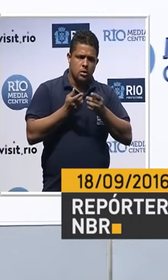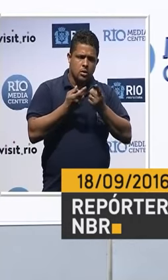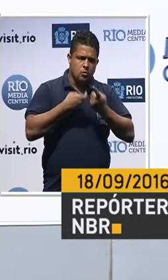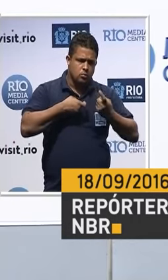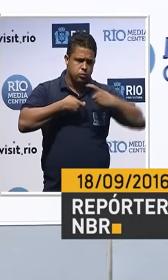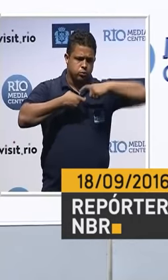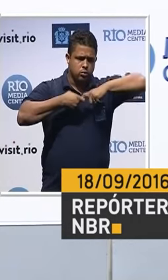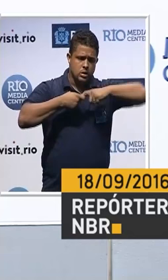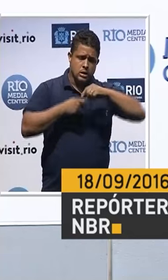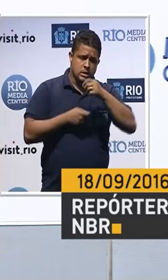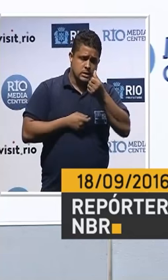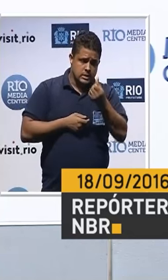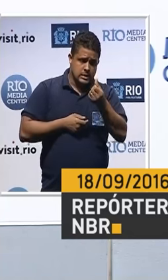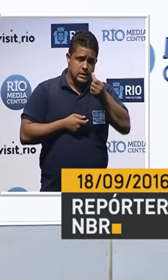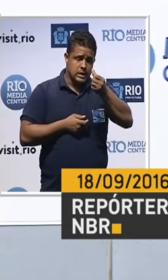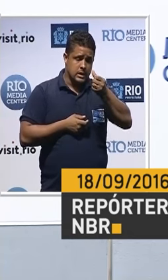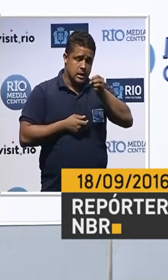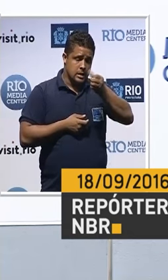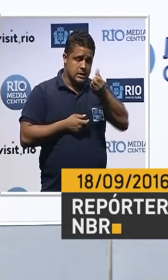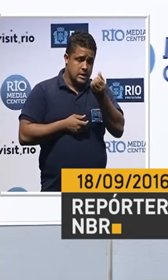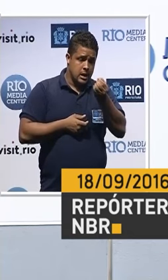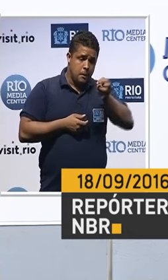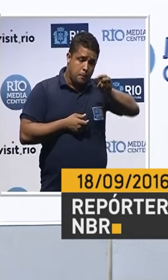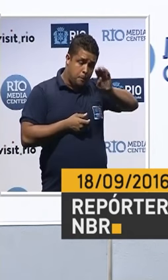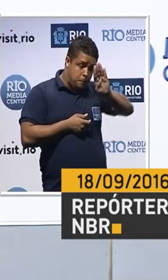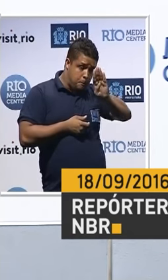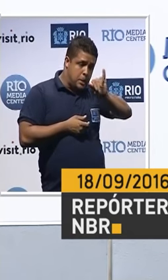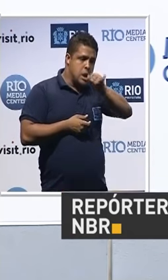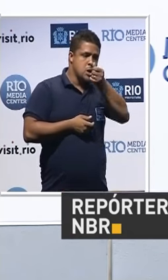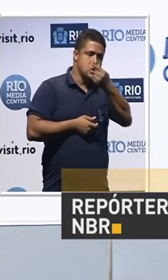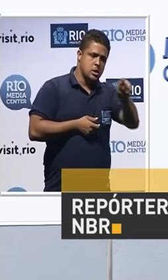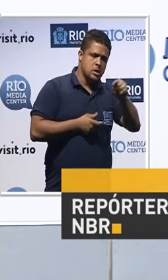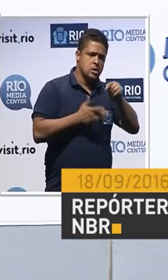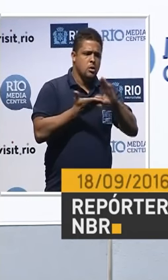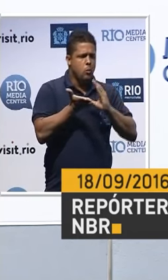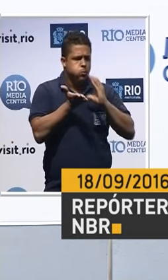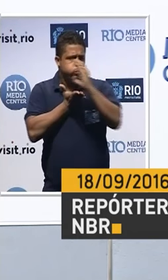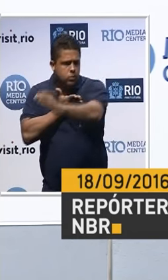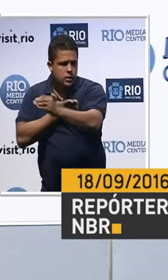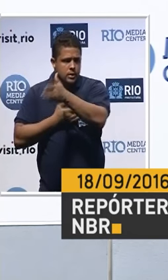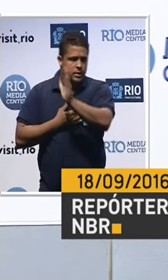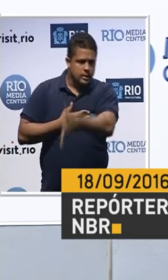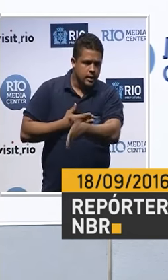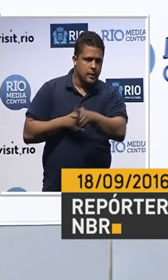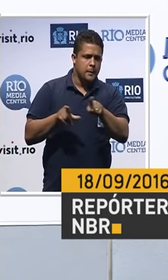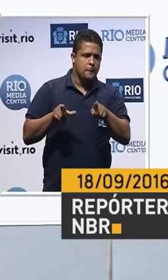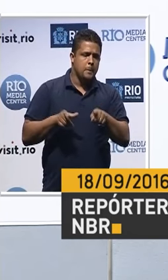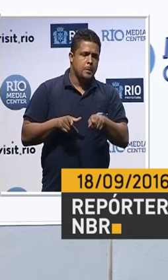de 60 milhões para o esporte paralímpico nos últimos anos, seja através